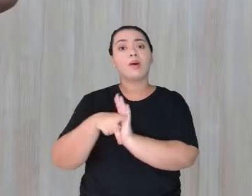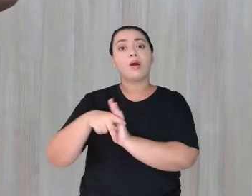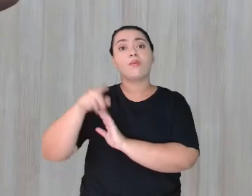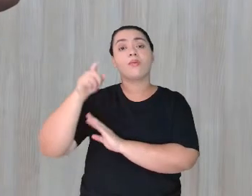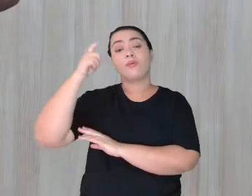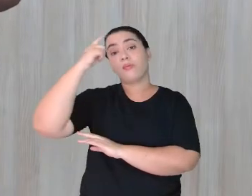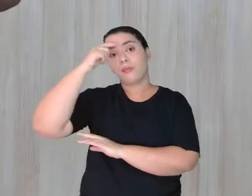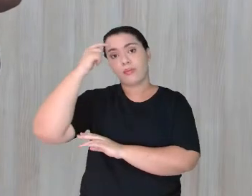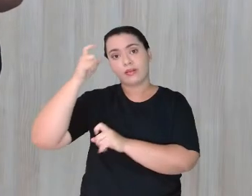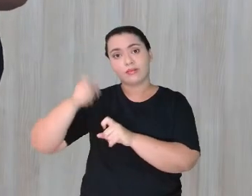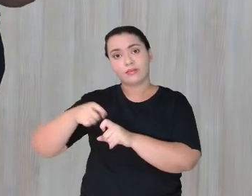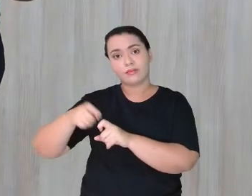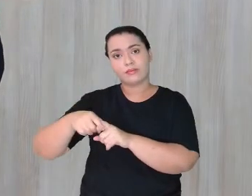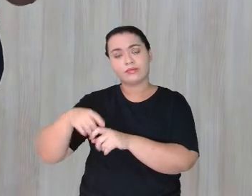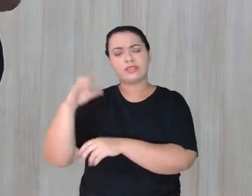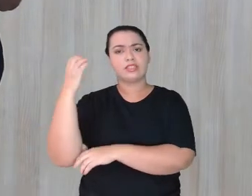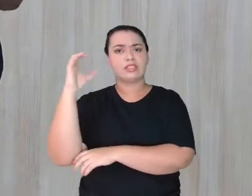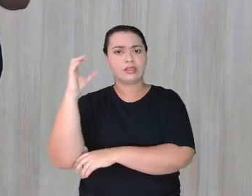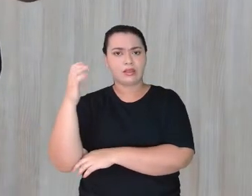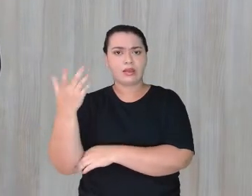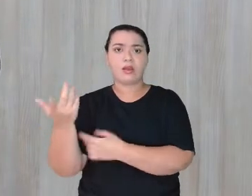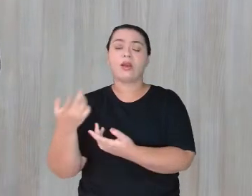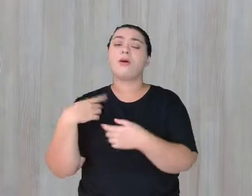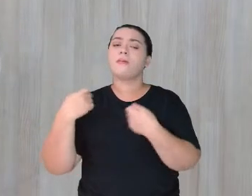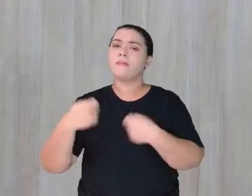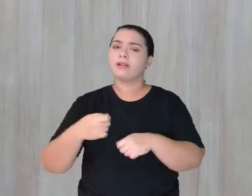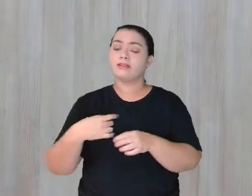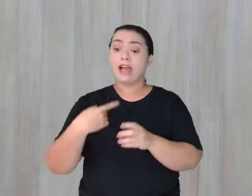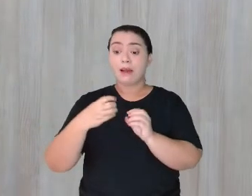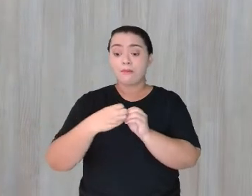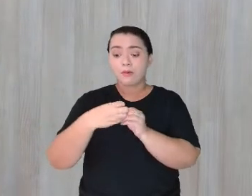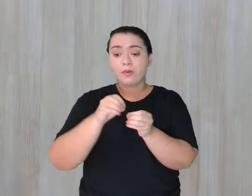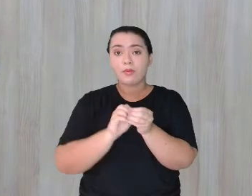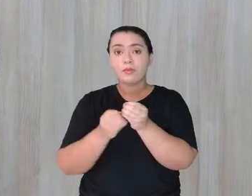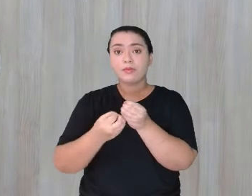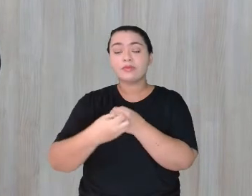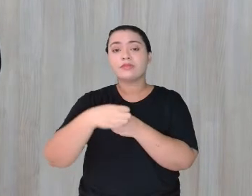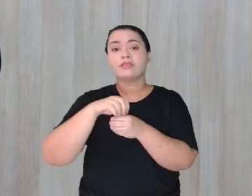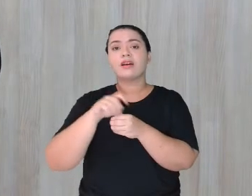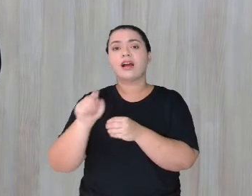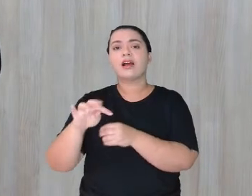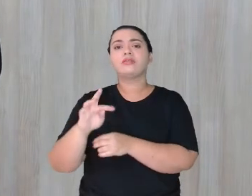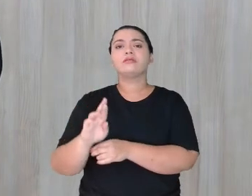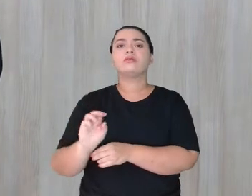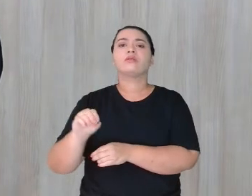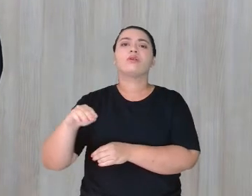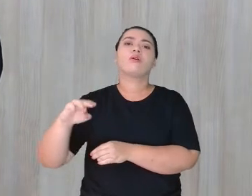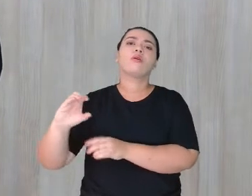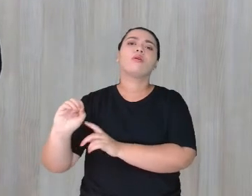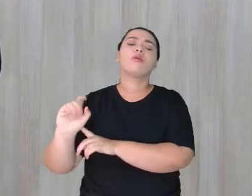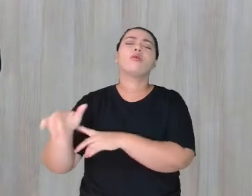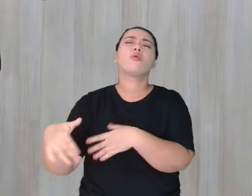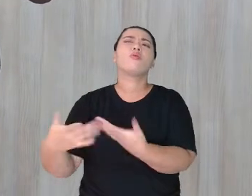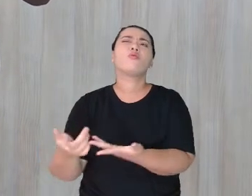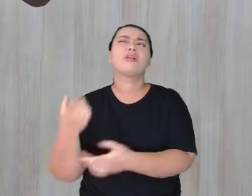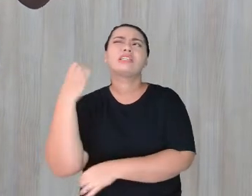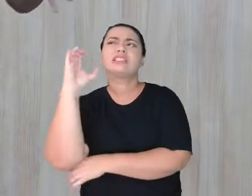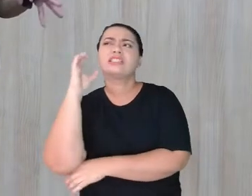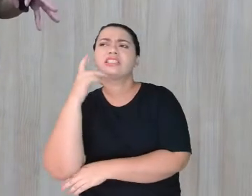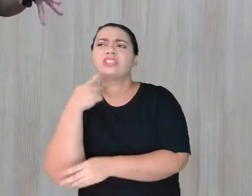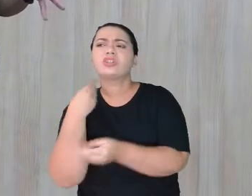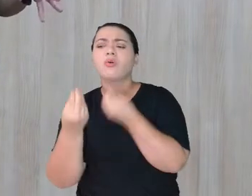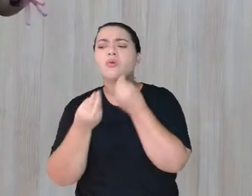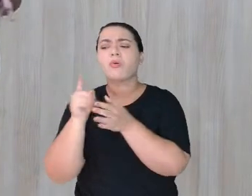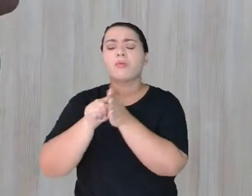sobre uma pesquisa científica sobre células-tronco, eu vou precisar imergir nesse mundo. Quais são os termos que os cientistas utilizam para falar